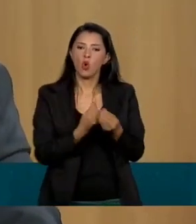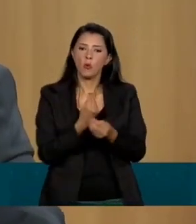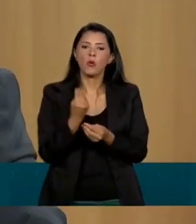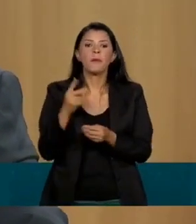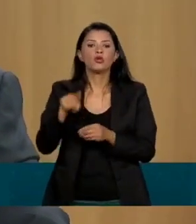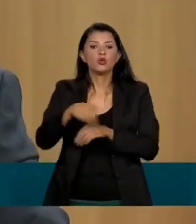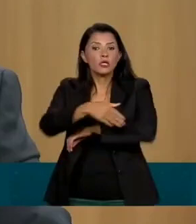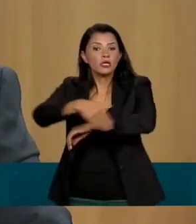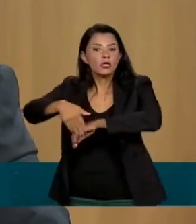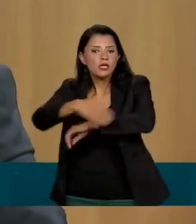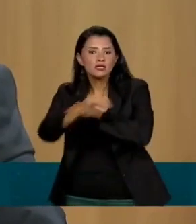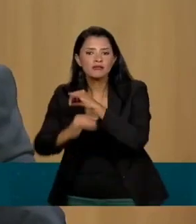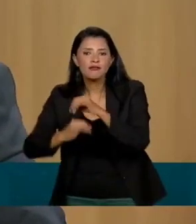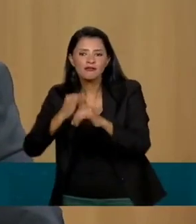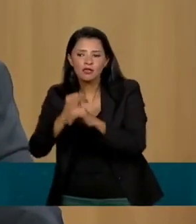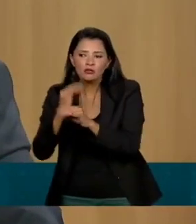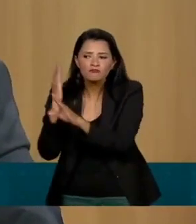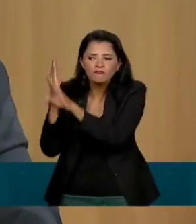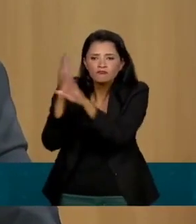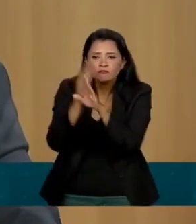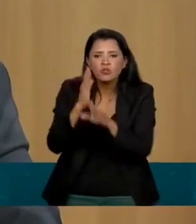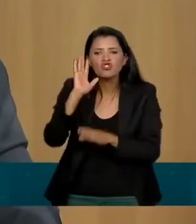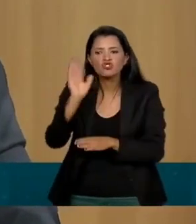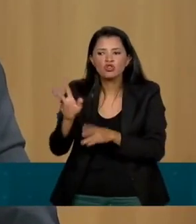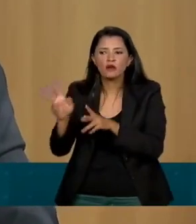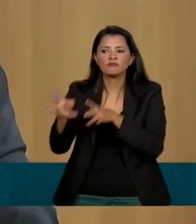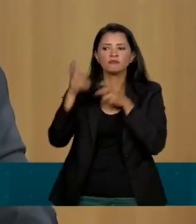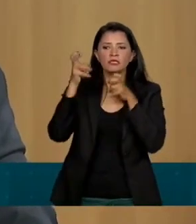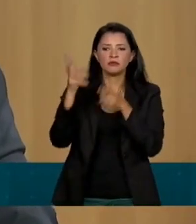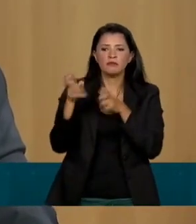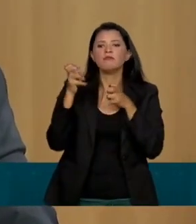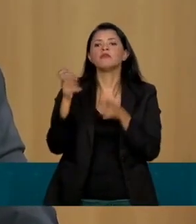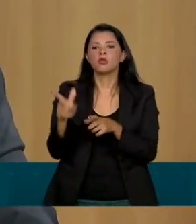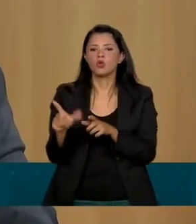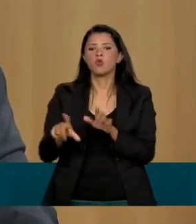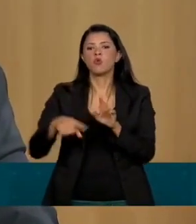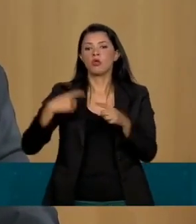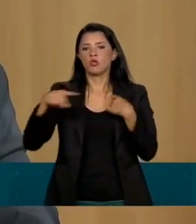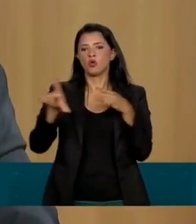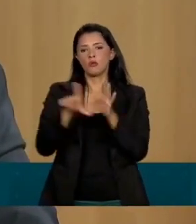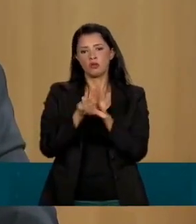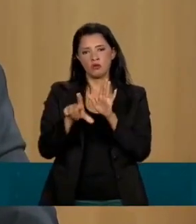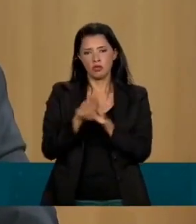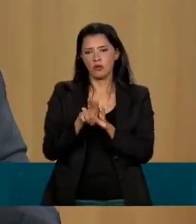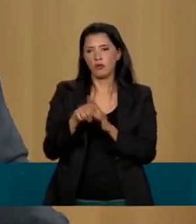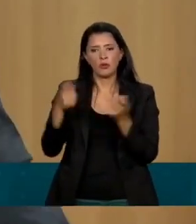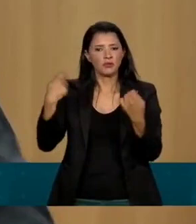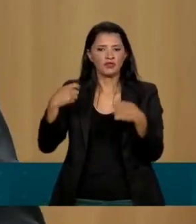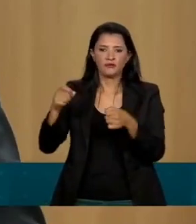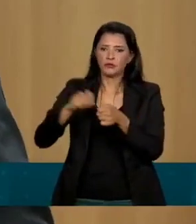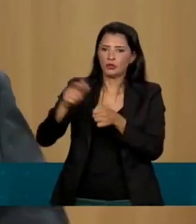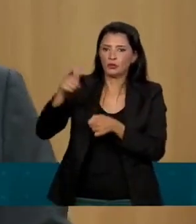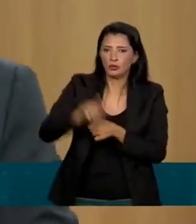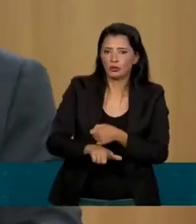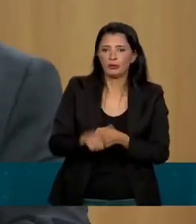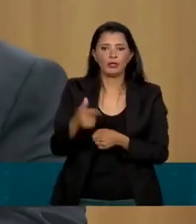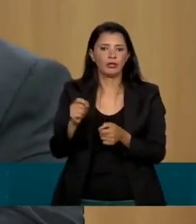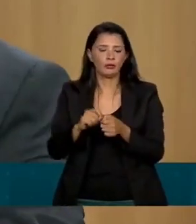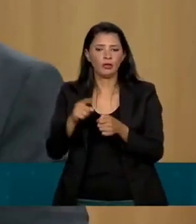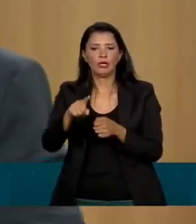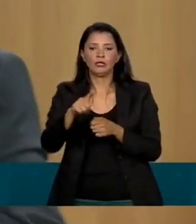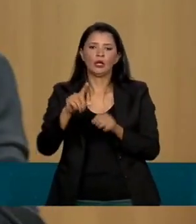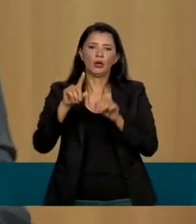internet em que já foram detectadas atividades ilegais, visando a evitar um retrabalho. Então, conteúdos que